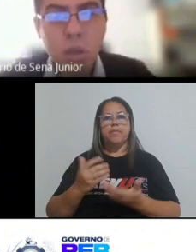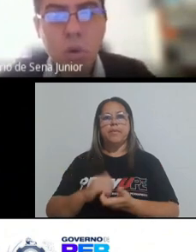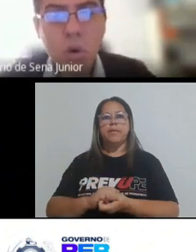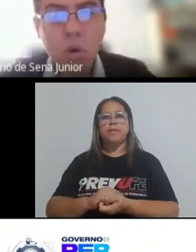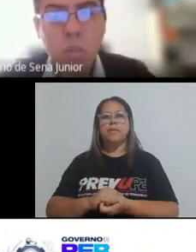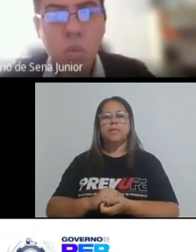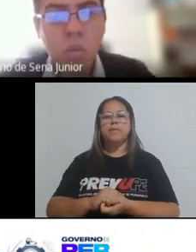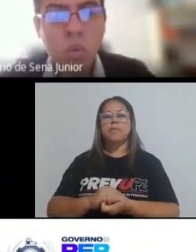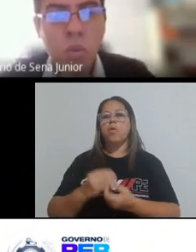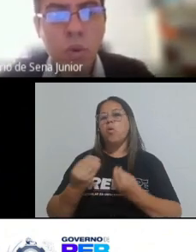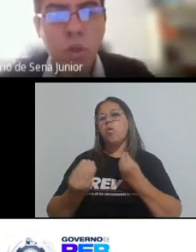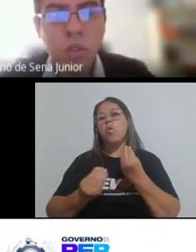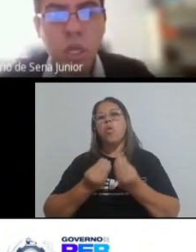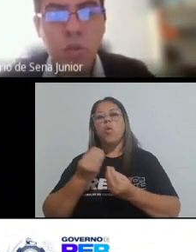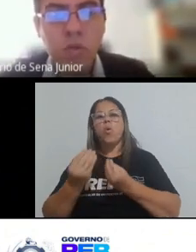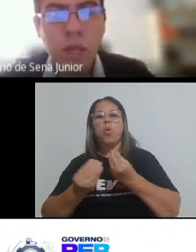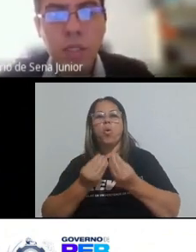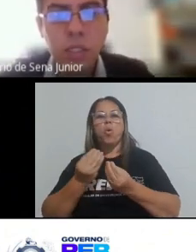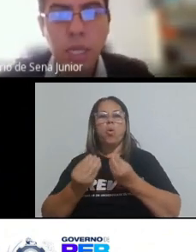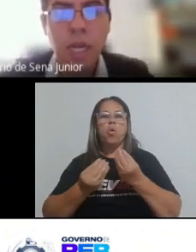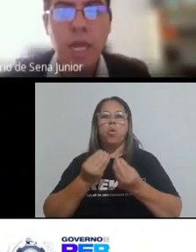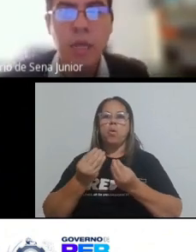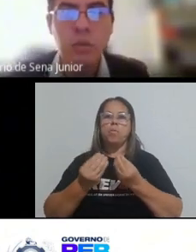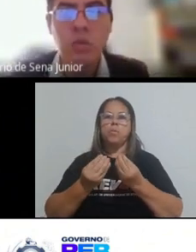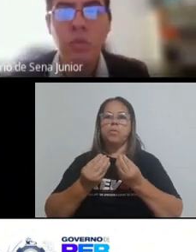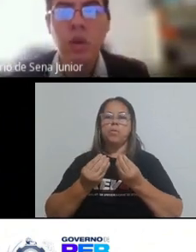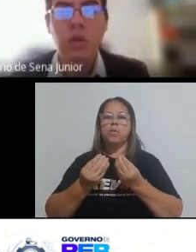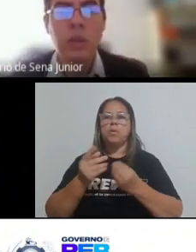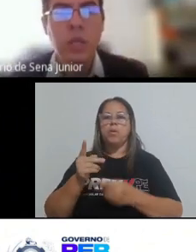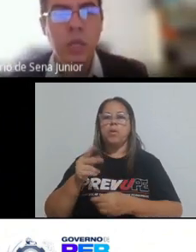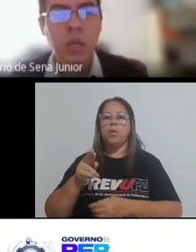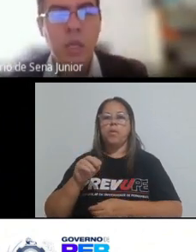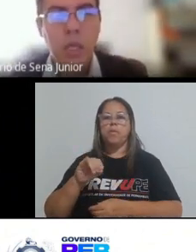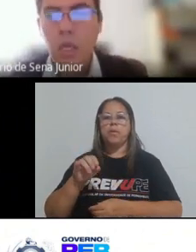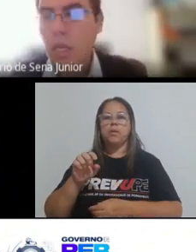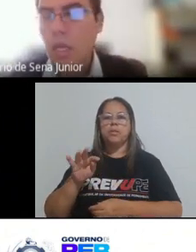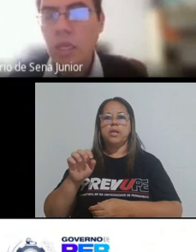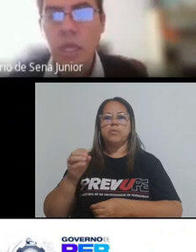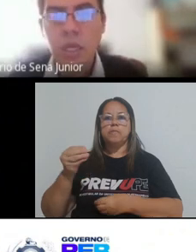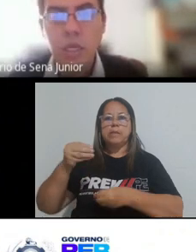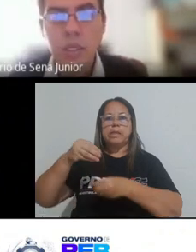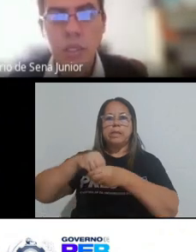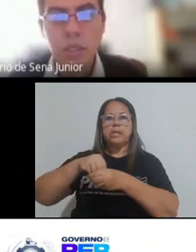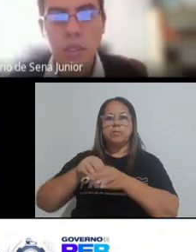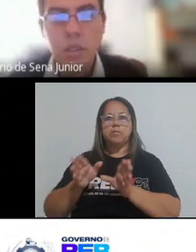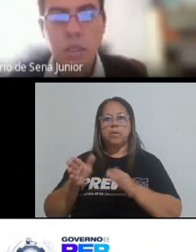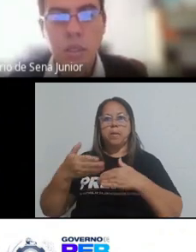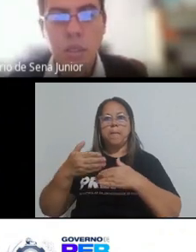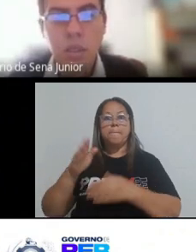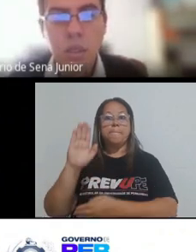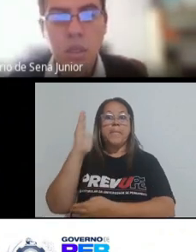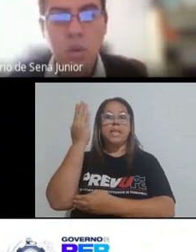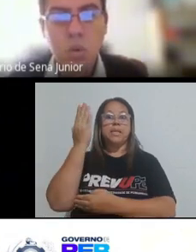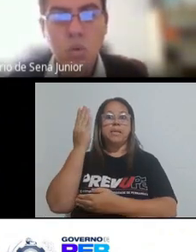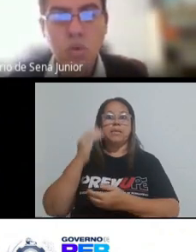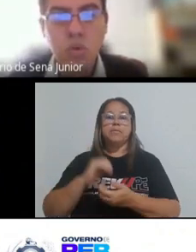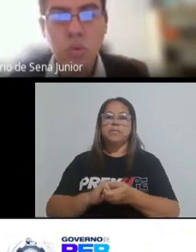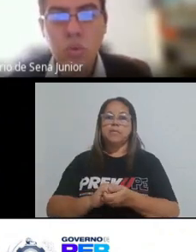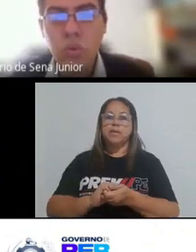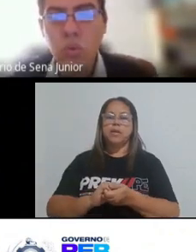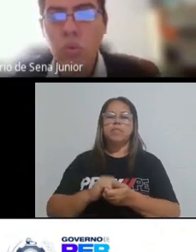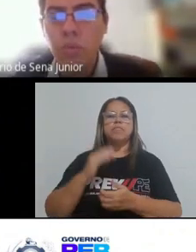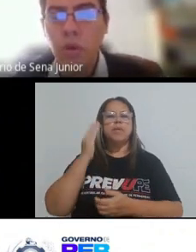Como o projeto vai se instalar no bloco de madeira, entenda-se e o